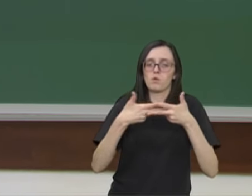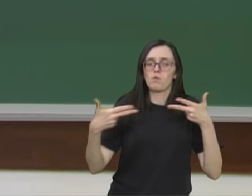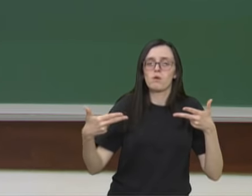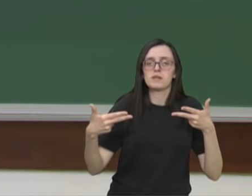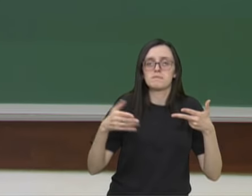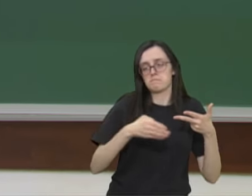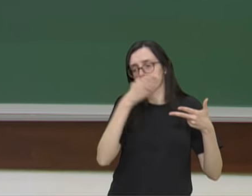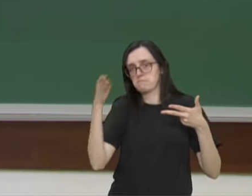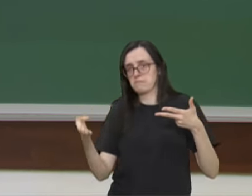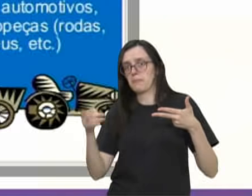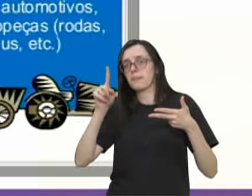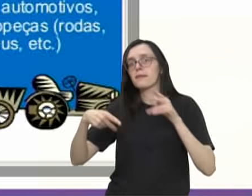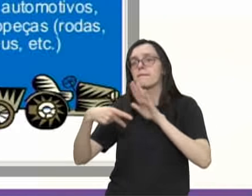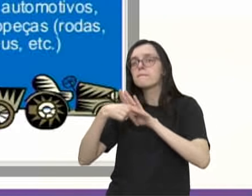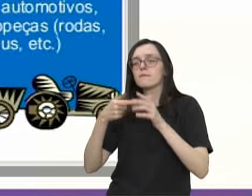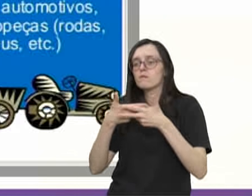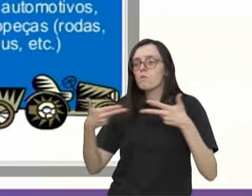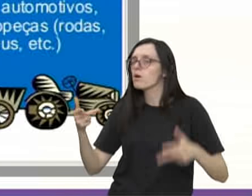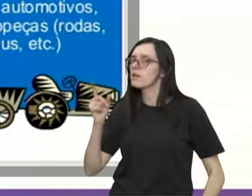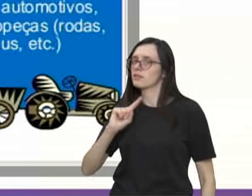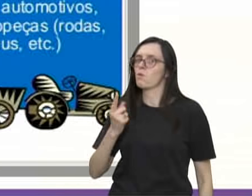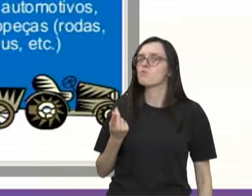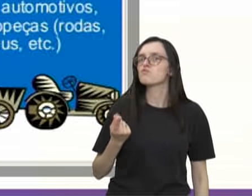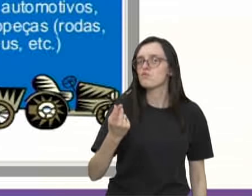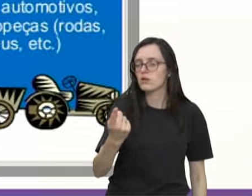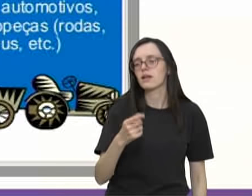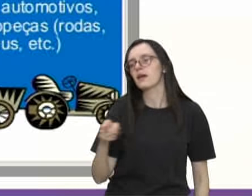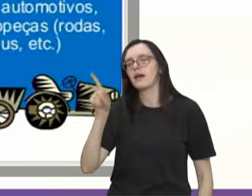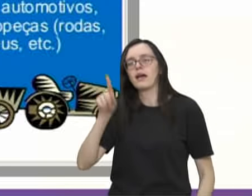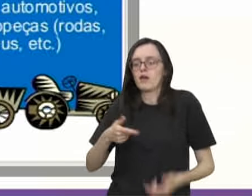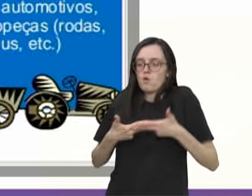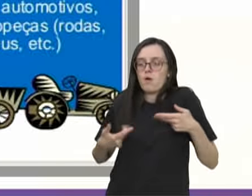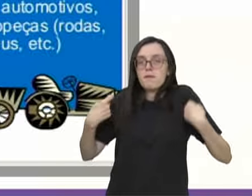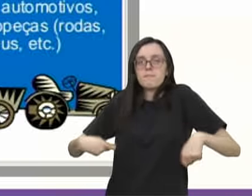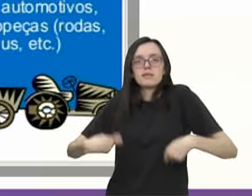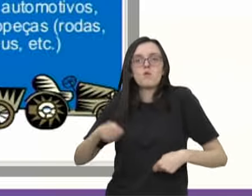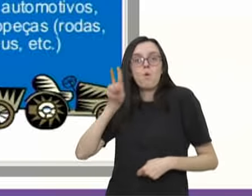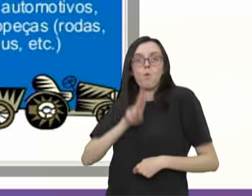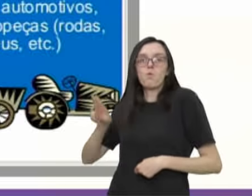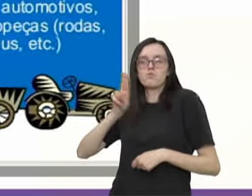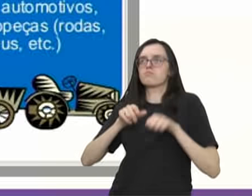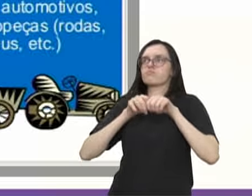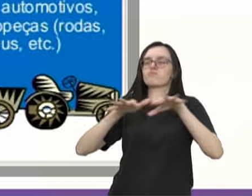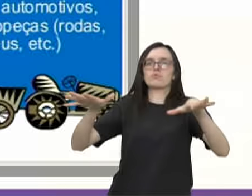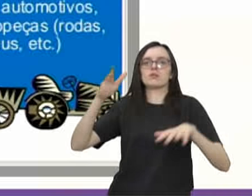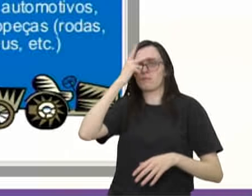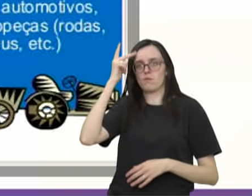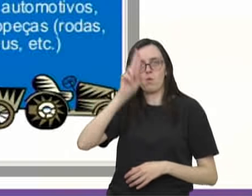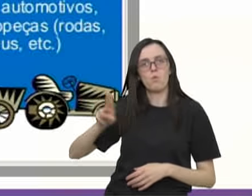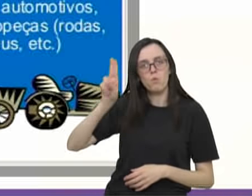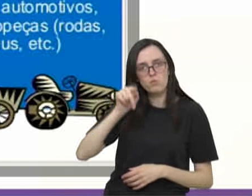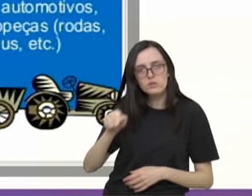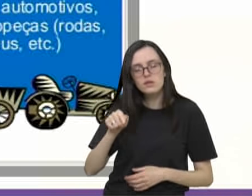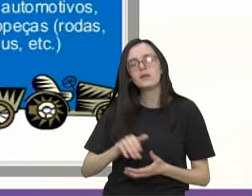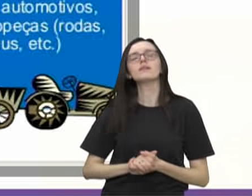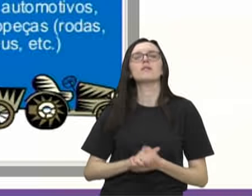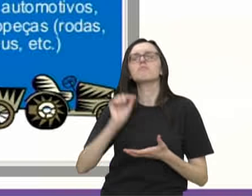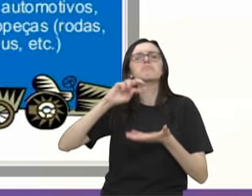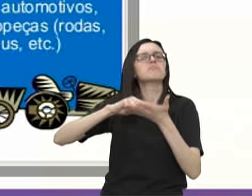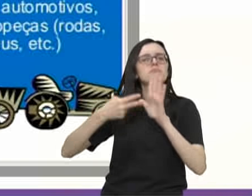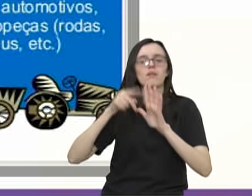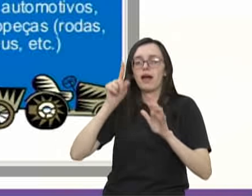não duráveis produzem mercadorias de primeira necessidade e de consumo generalizado para toda a população ou